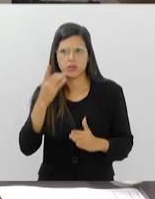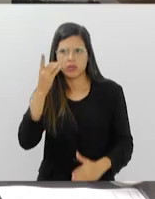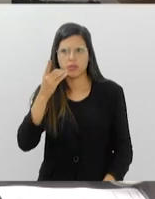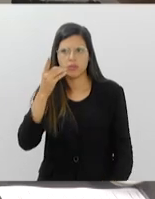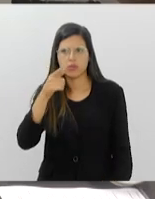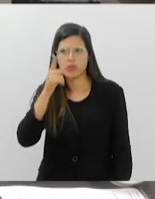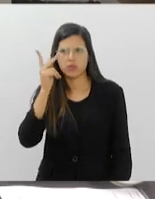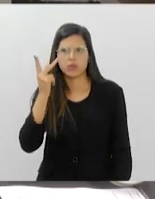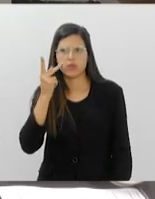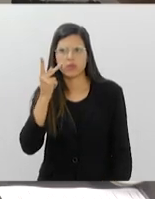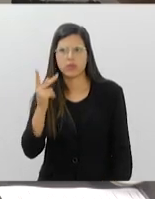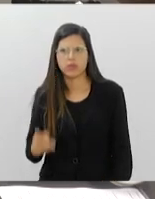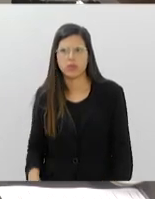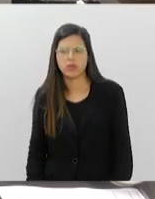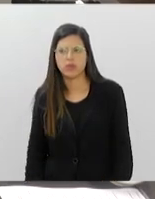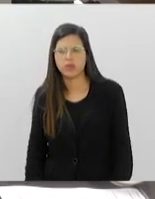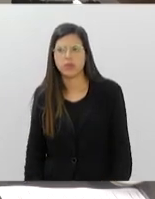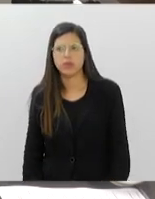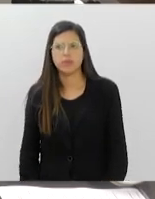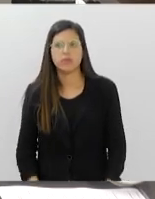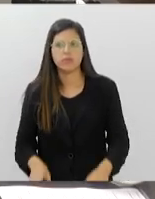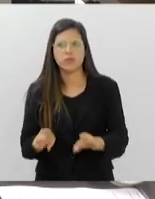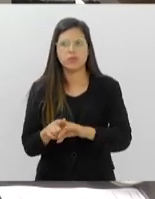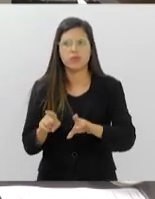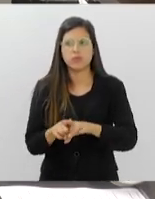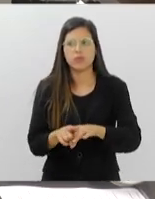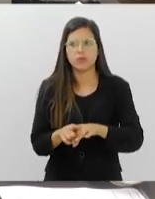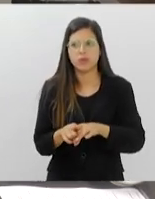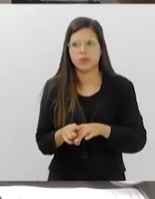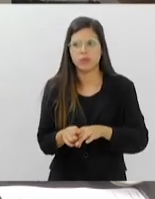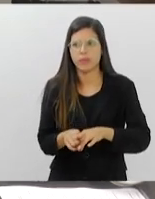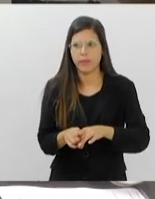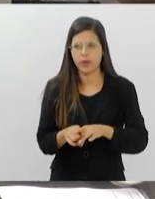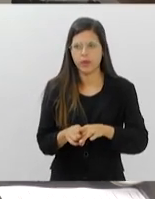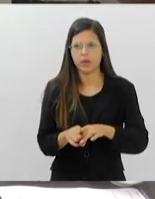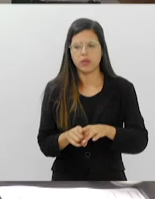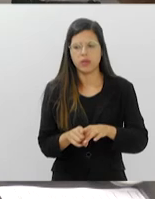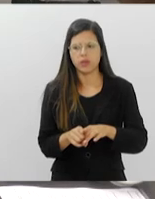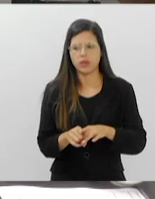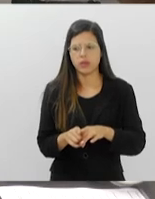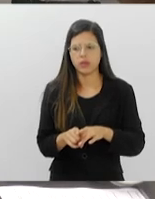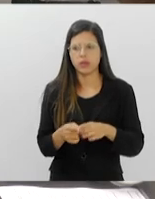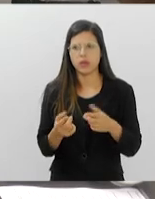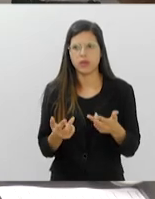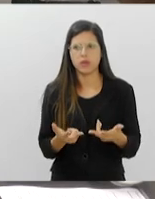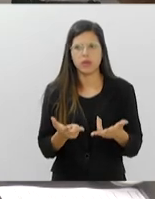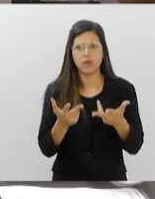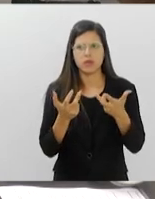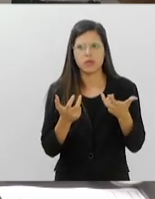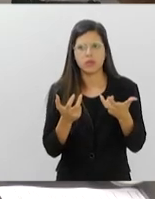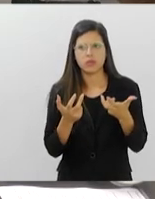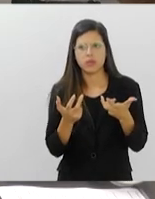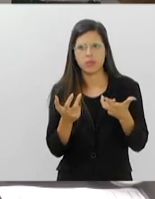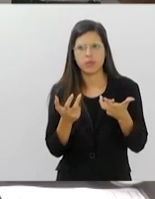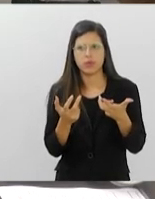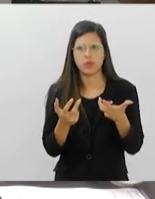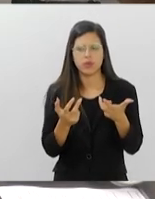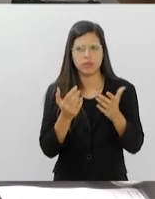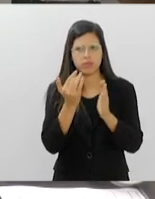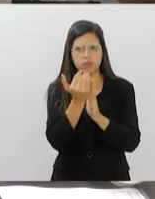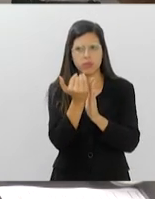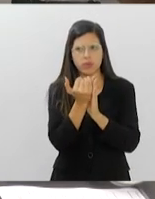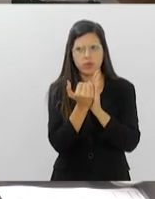Passemos, eu então... Eu também, só para reforçar, deputado, eu também percebo a boa intenção, inclusive, do programa